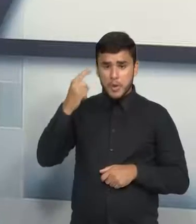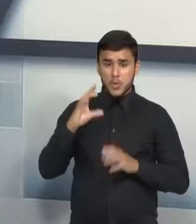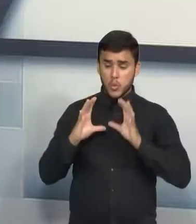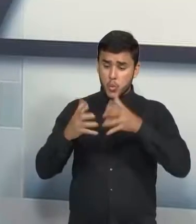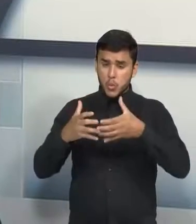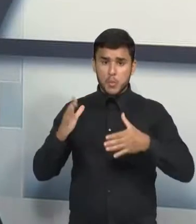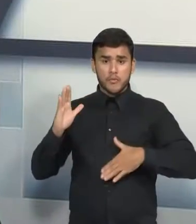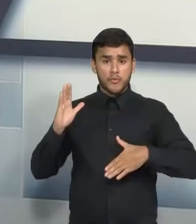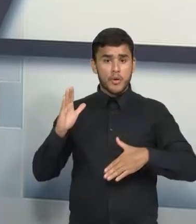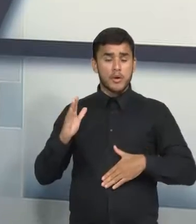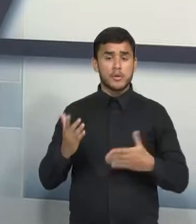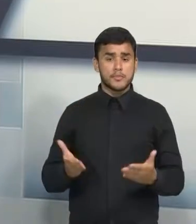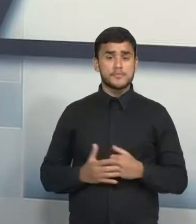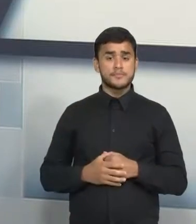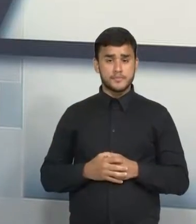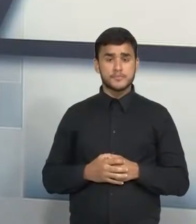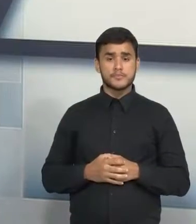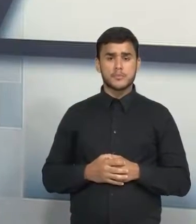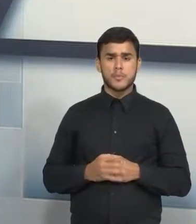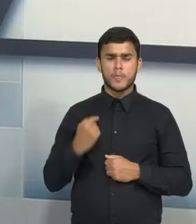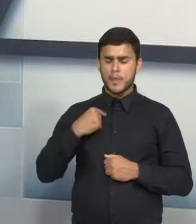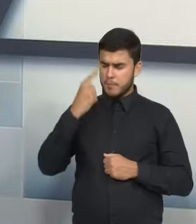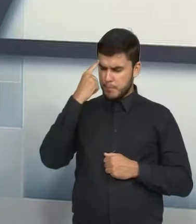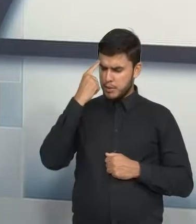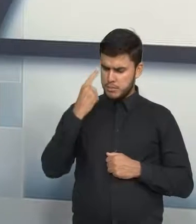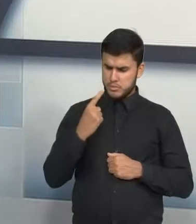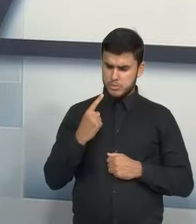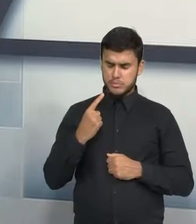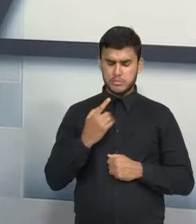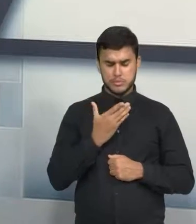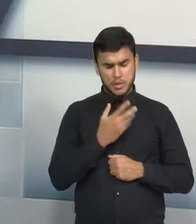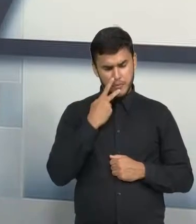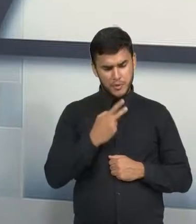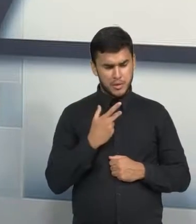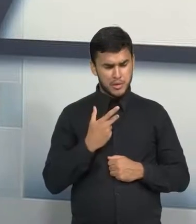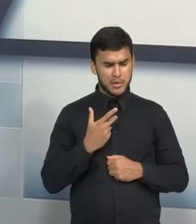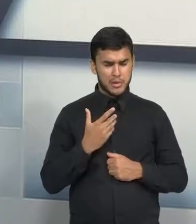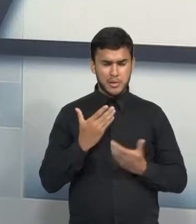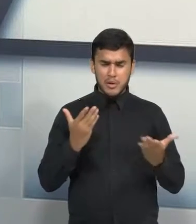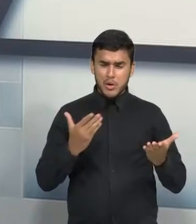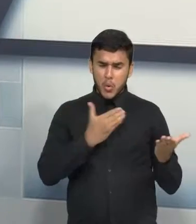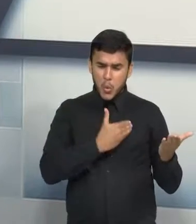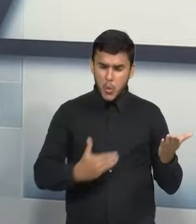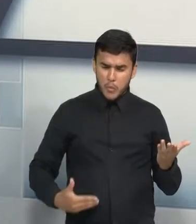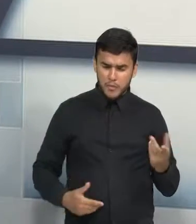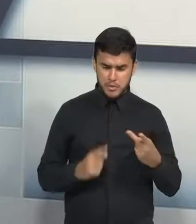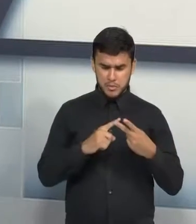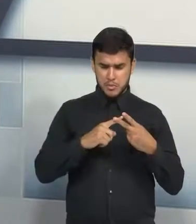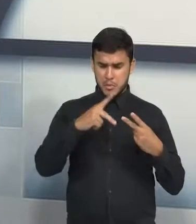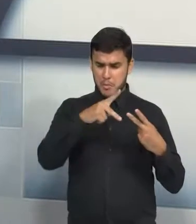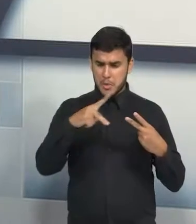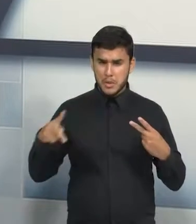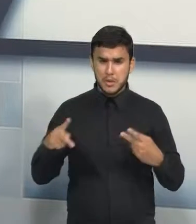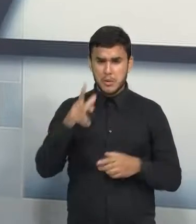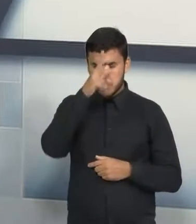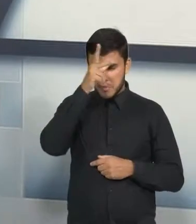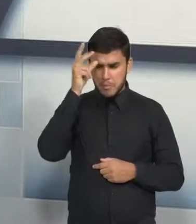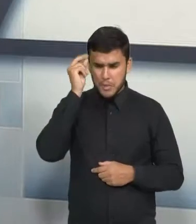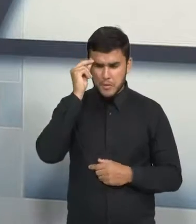pensando aqui, o que é que será necessário para que as autoridades brasileiras,